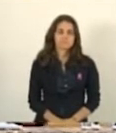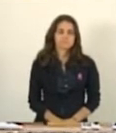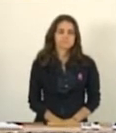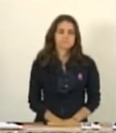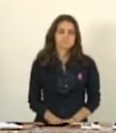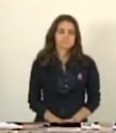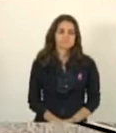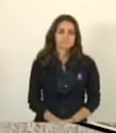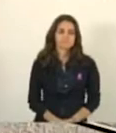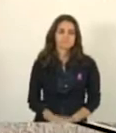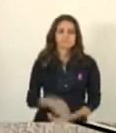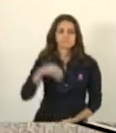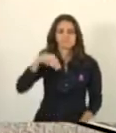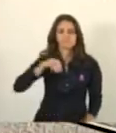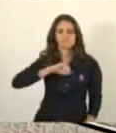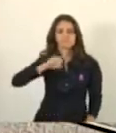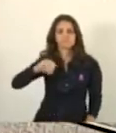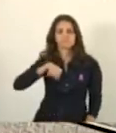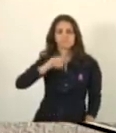Com a palavra, Sérgio Majeski.